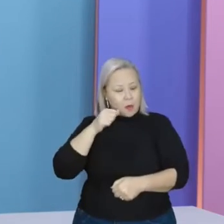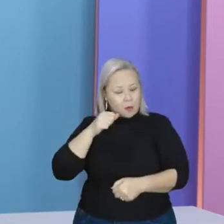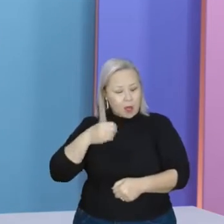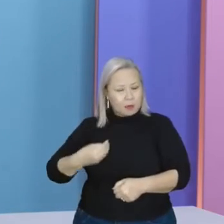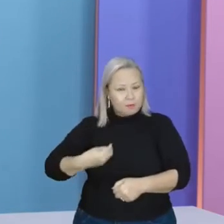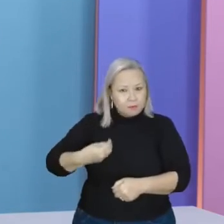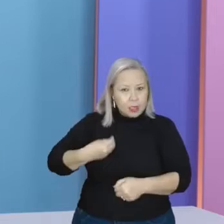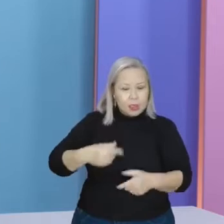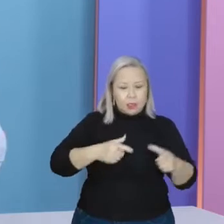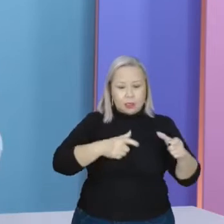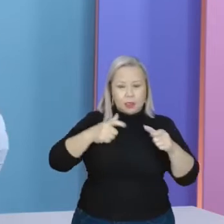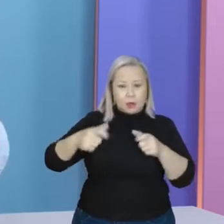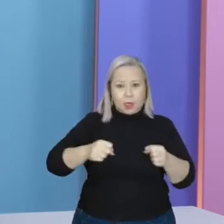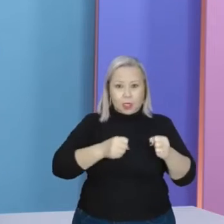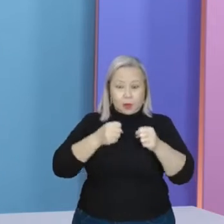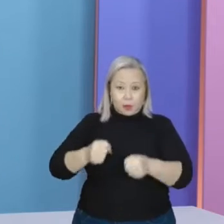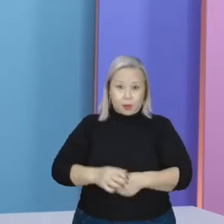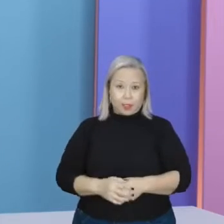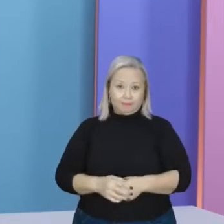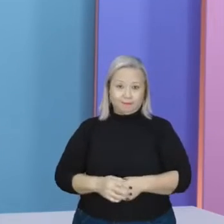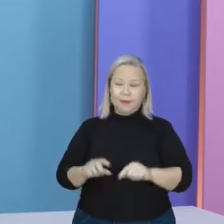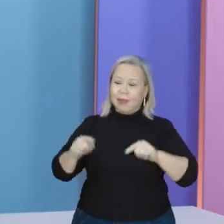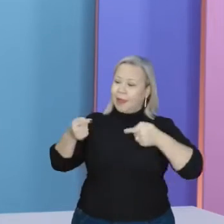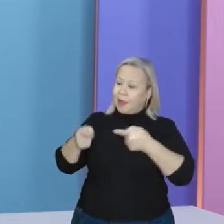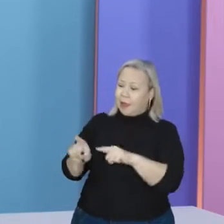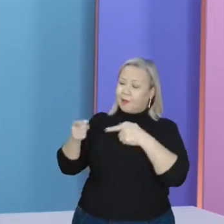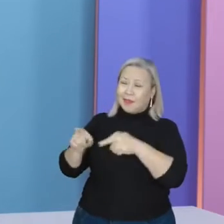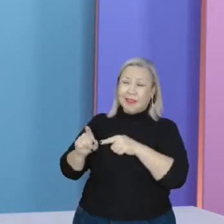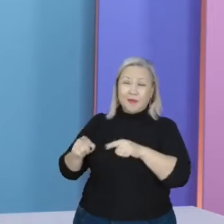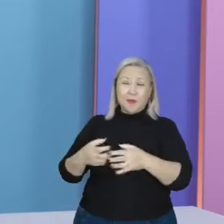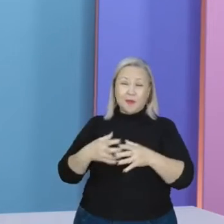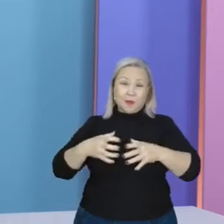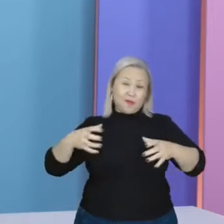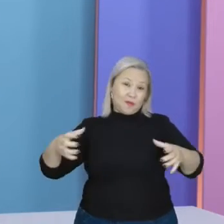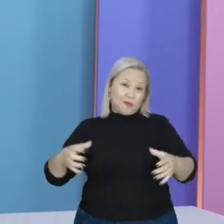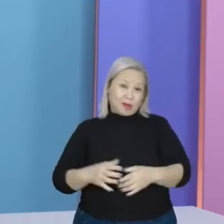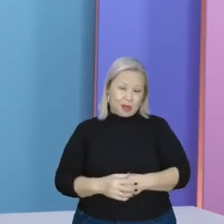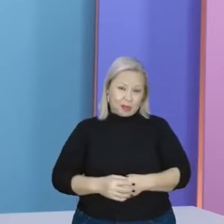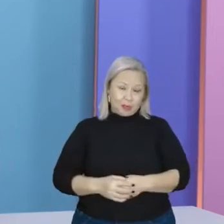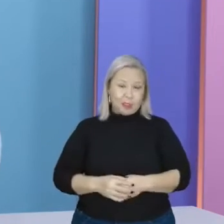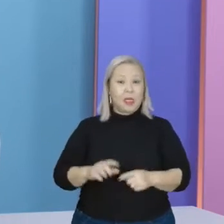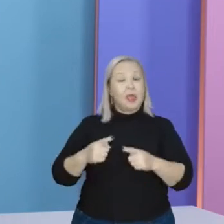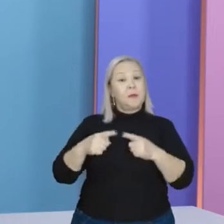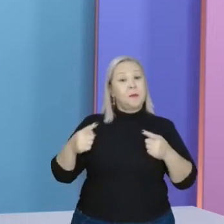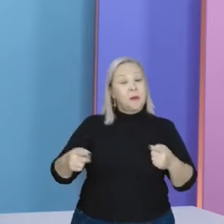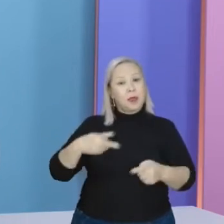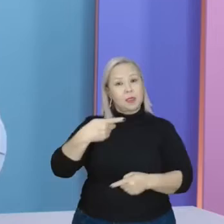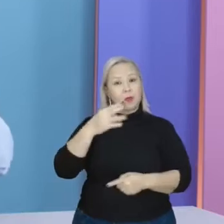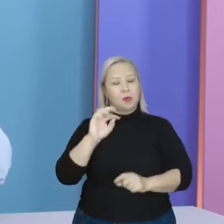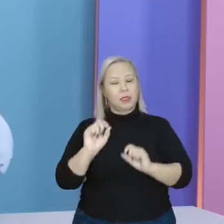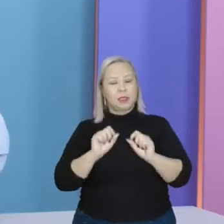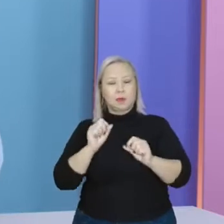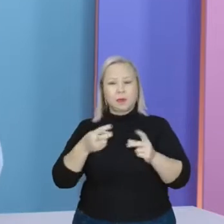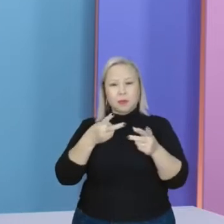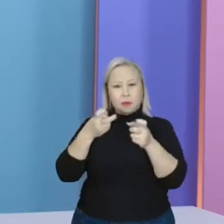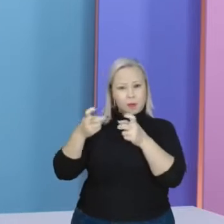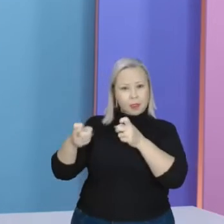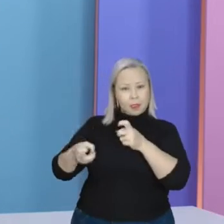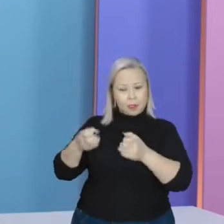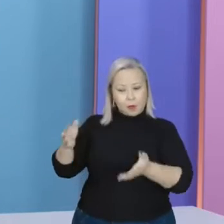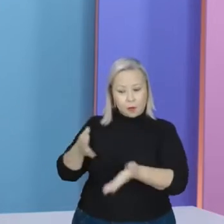justa, né? Mas isso é um desafio muito grande, mas o Partido dos Trabalhadores sempre teve esse olhar de promover políticas